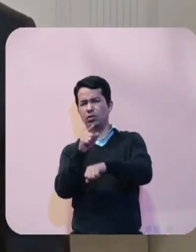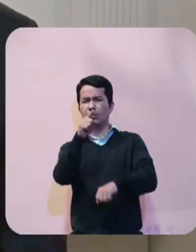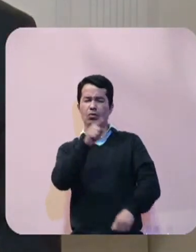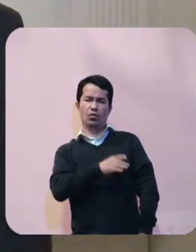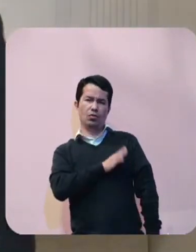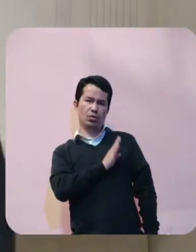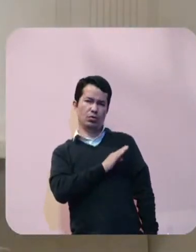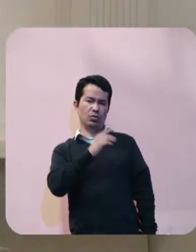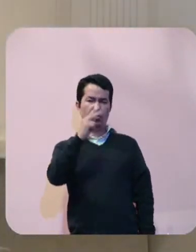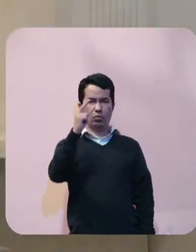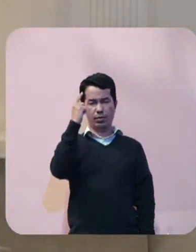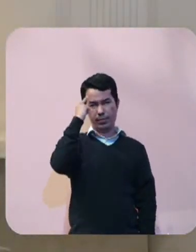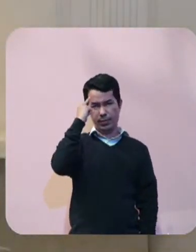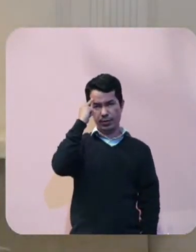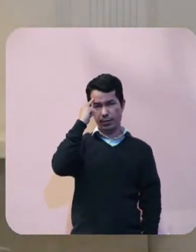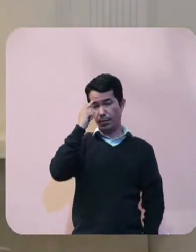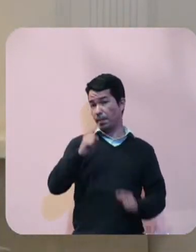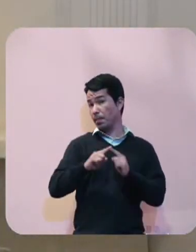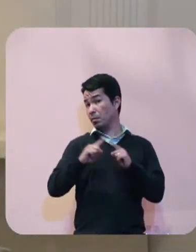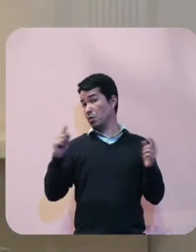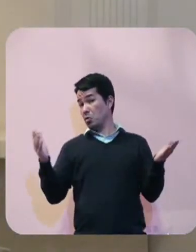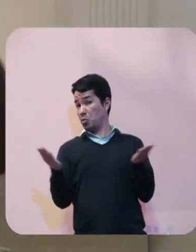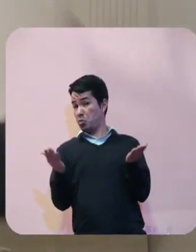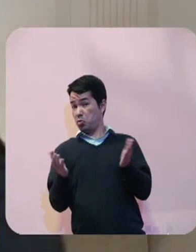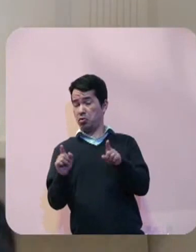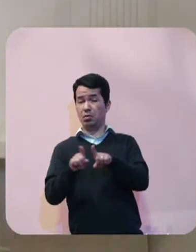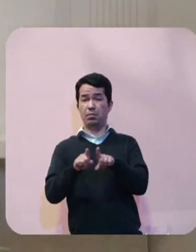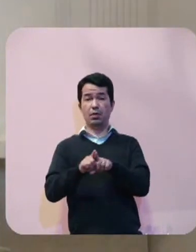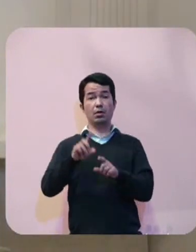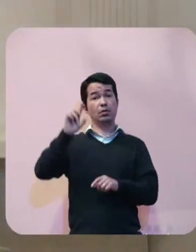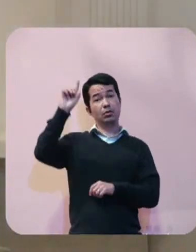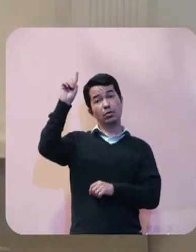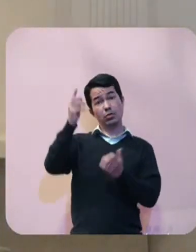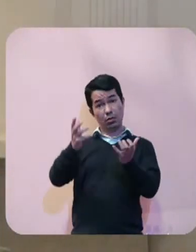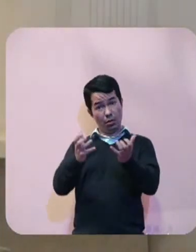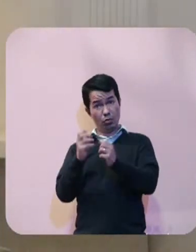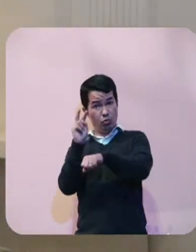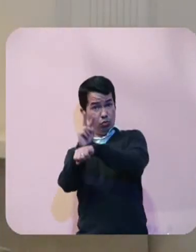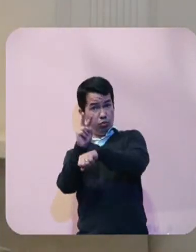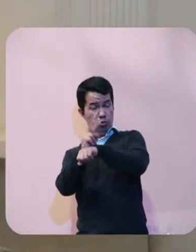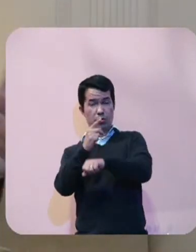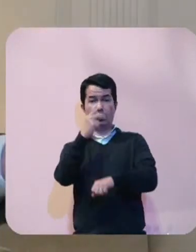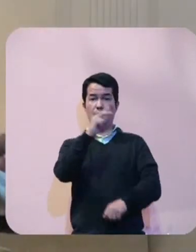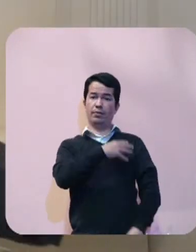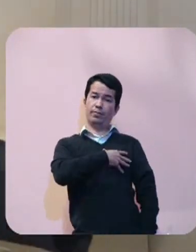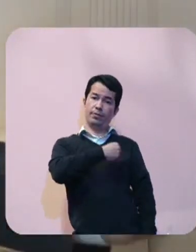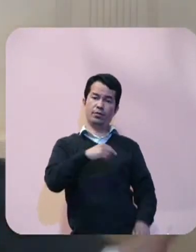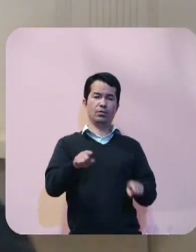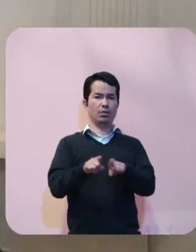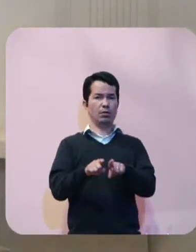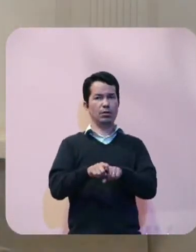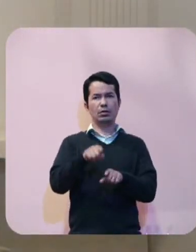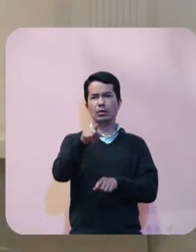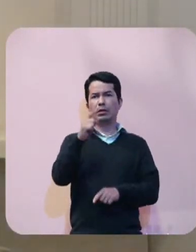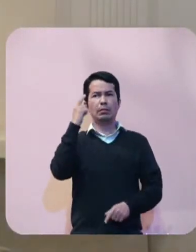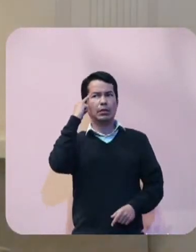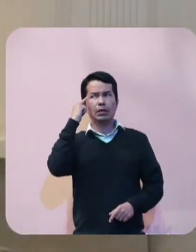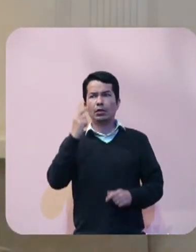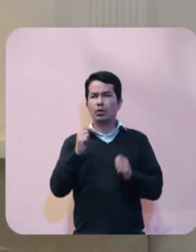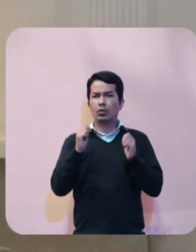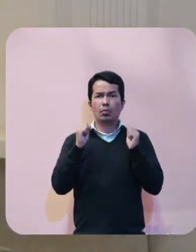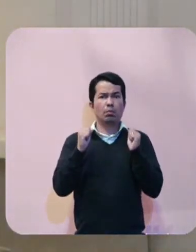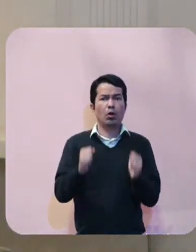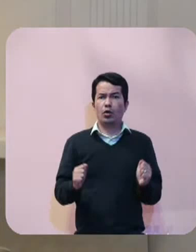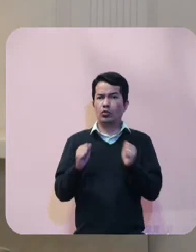alma. Mas quem sabe nesse processo Deus queira curar a alma do seu filho também. E diga: tem algum programa que a gente possa fazer